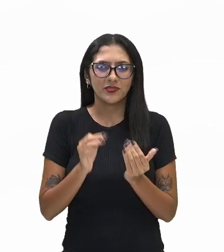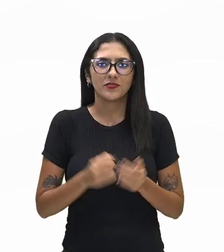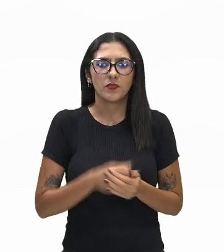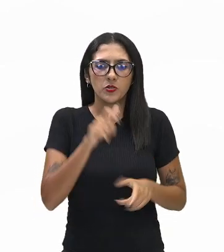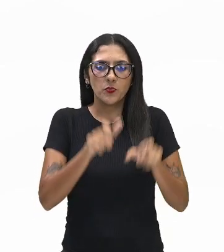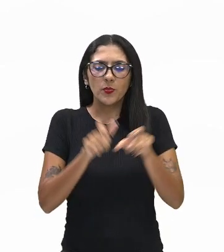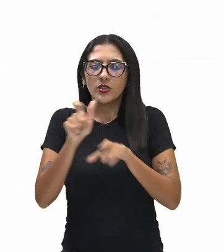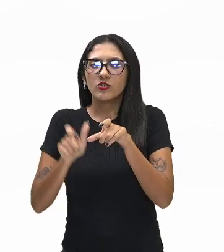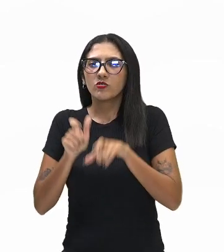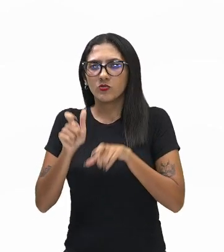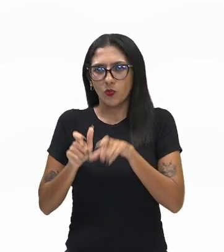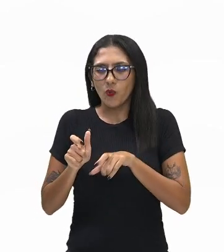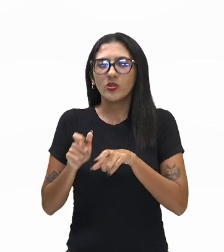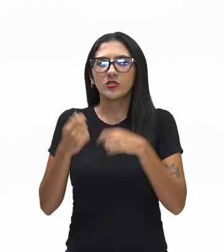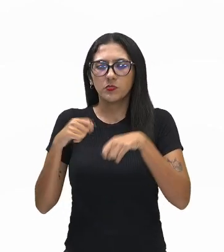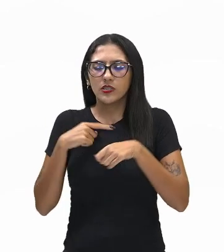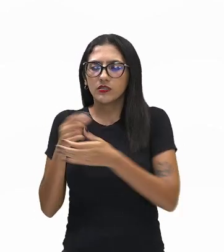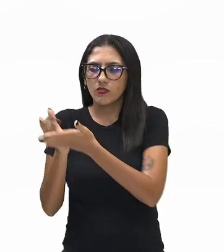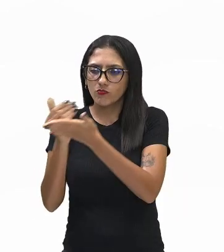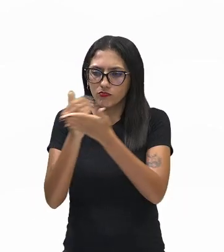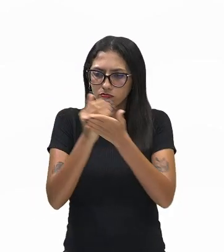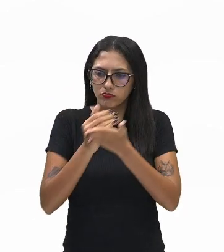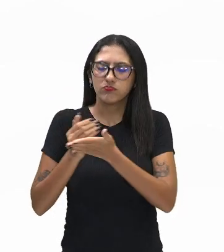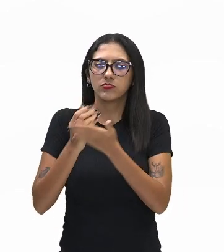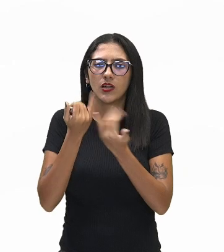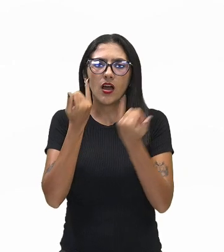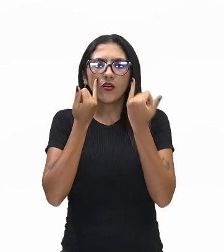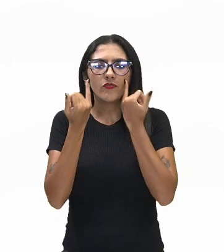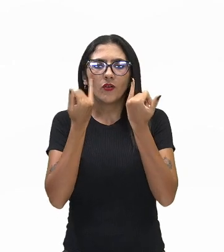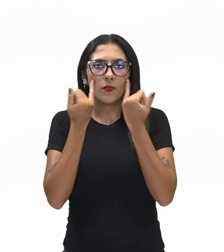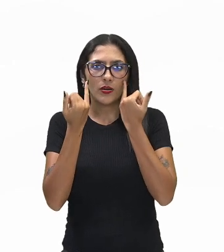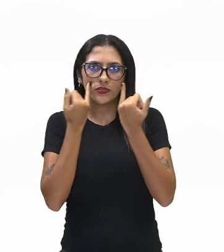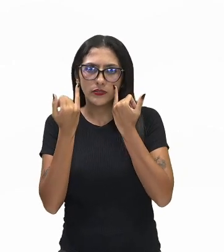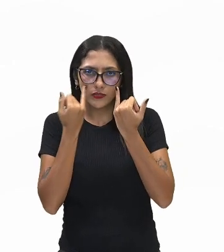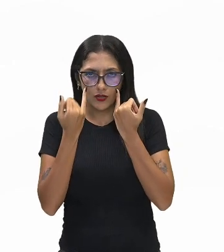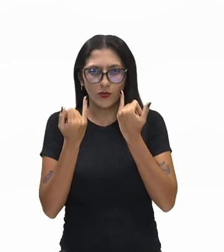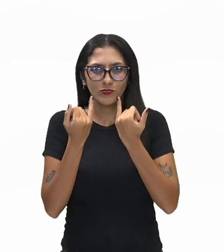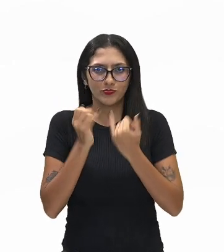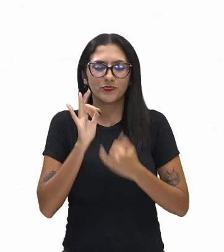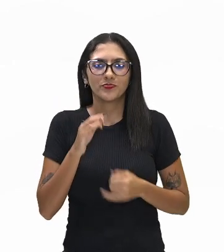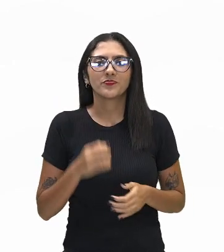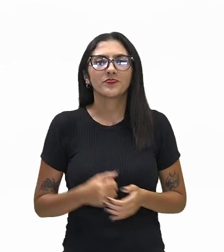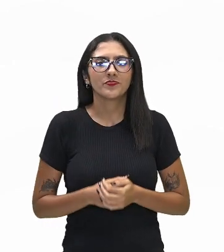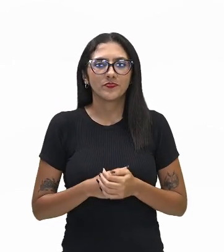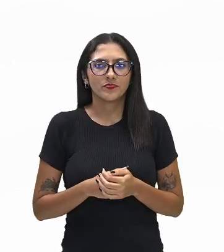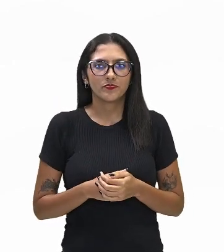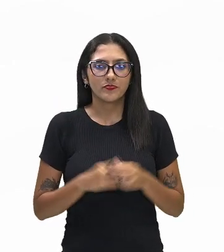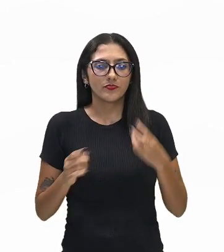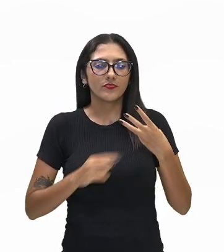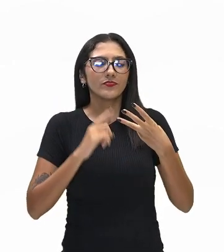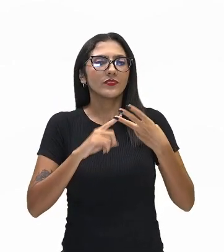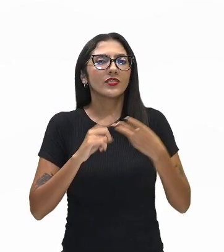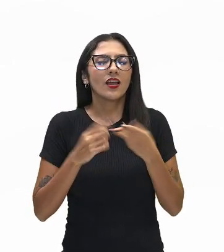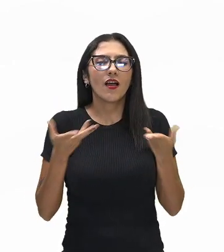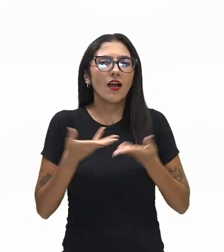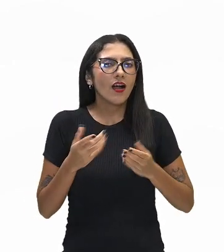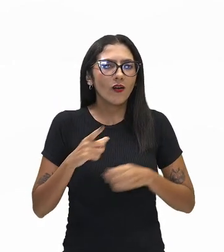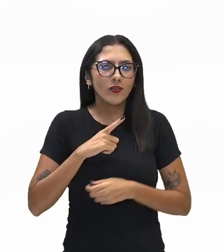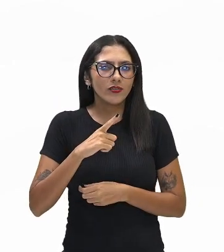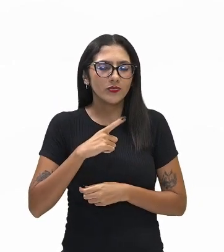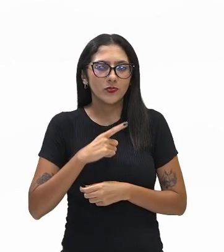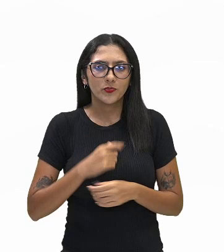as pessoas com as quais eles conversaram. Aí aqui ele já